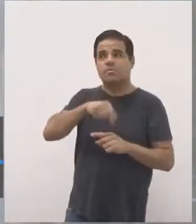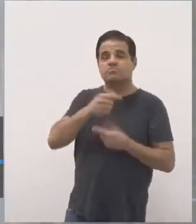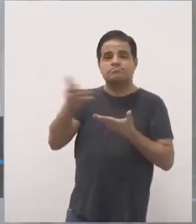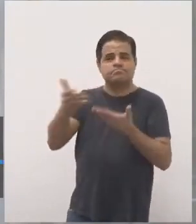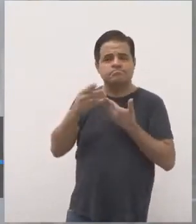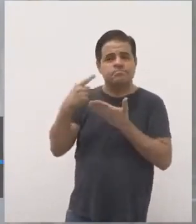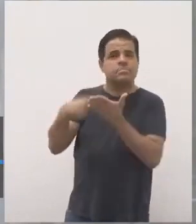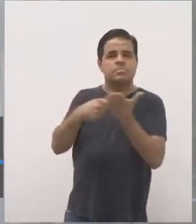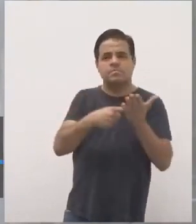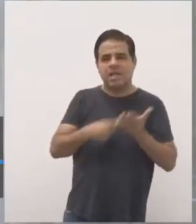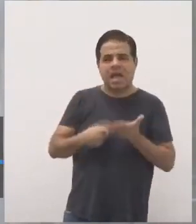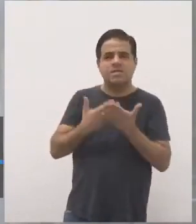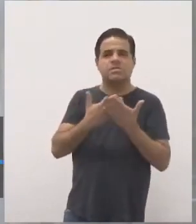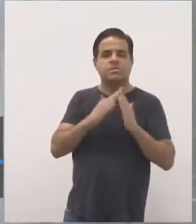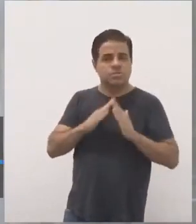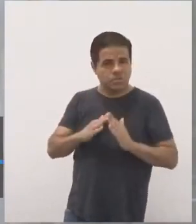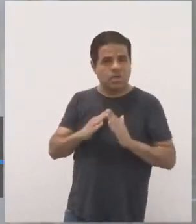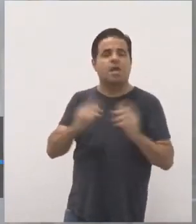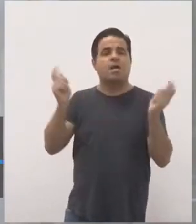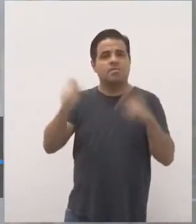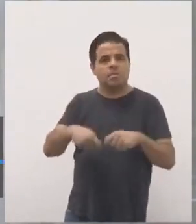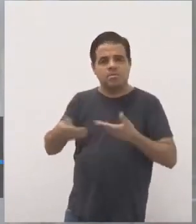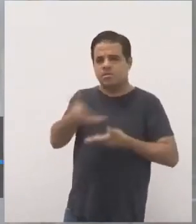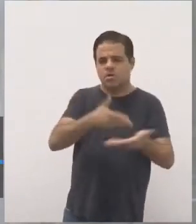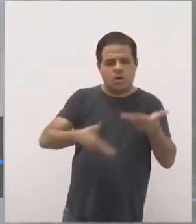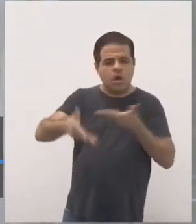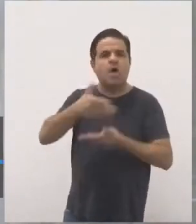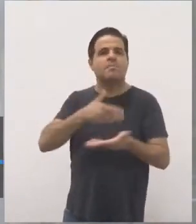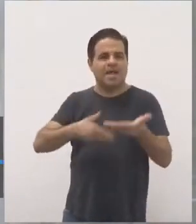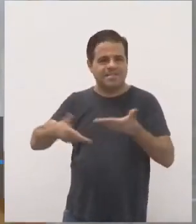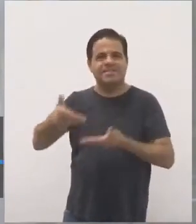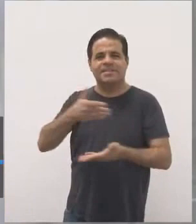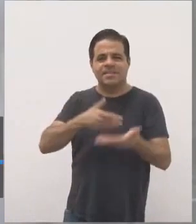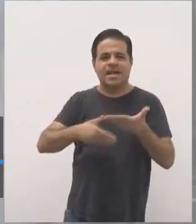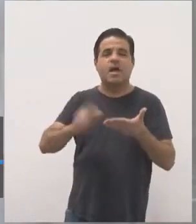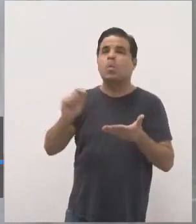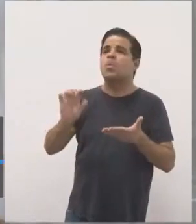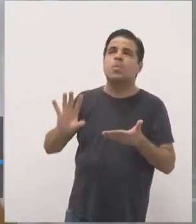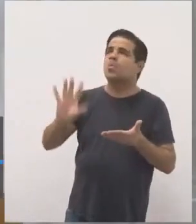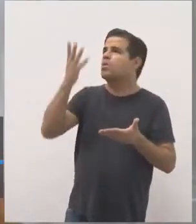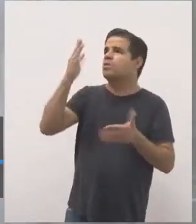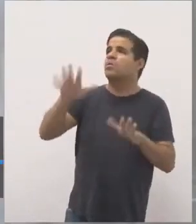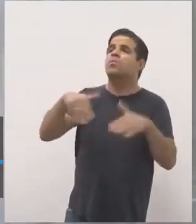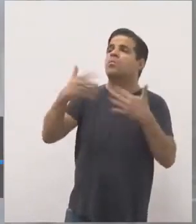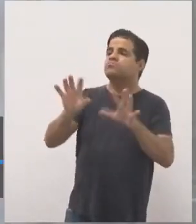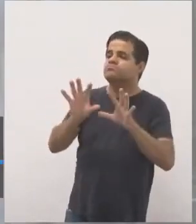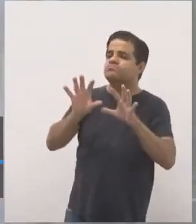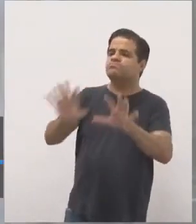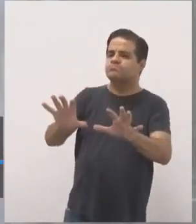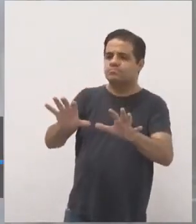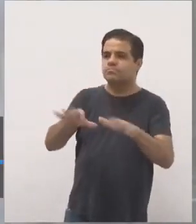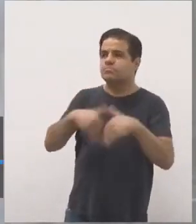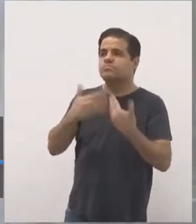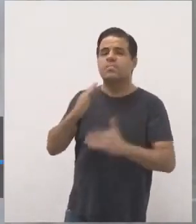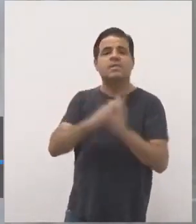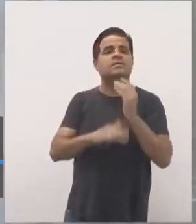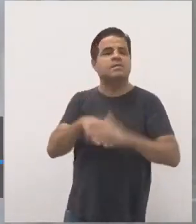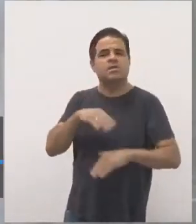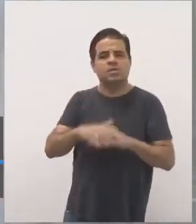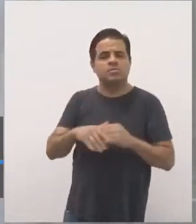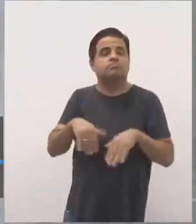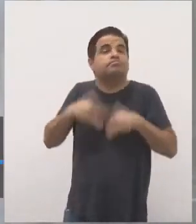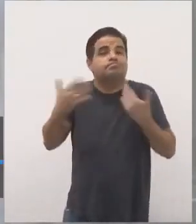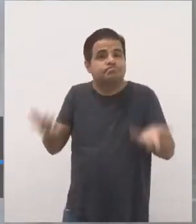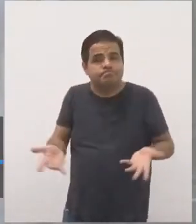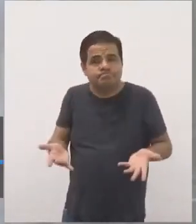4 escolas que possam compartilhar o que foi feito, qual foi o impacto dessas ações, né? Então,